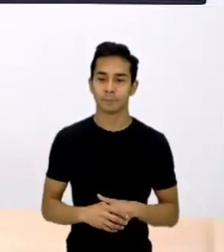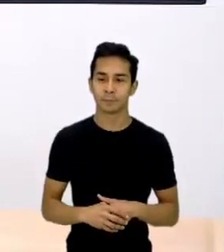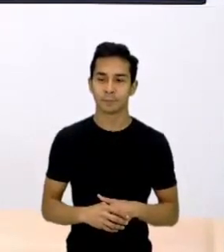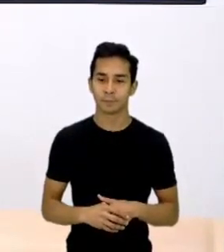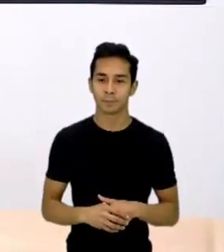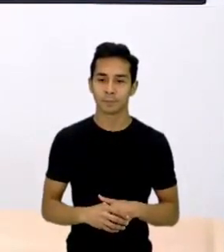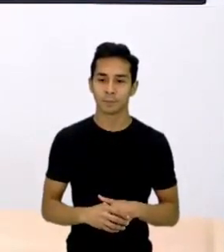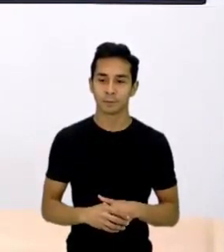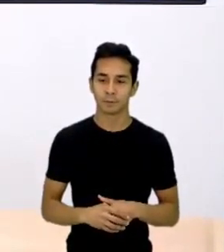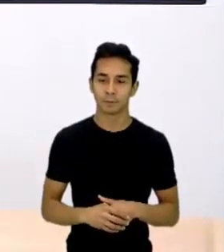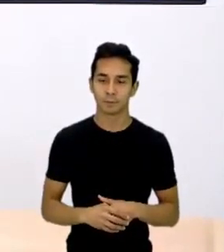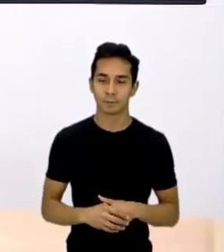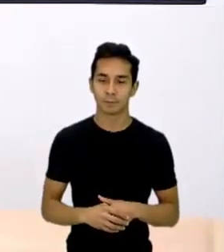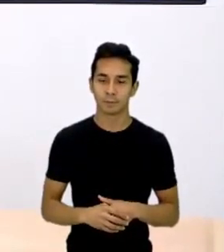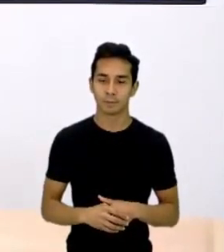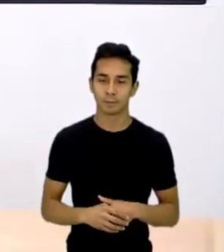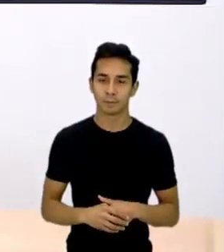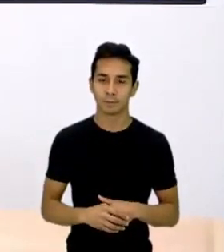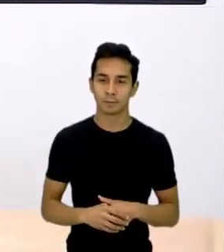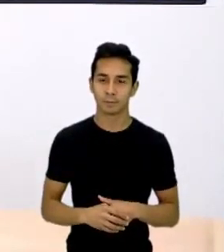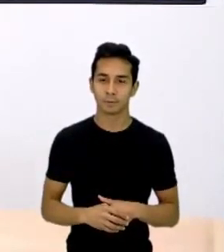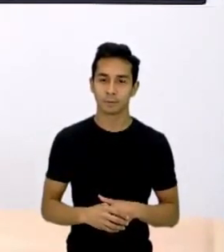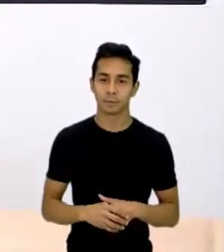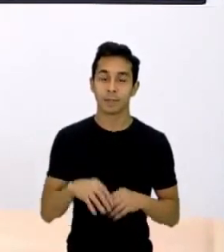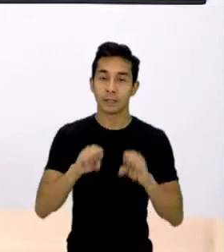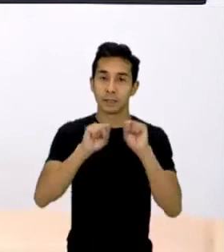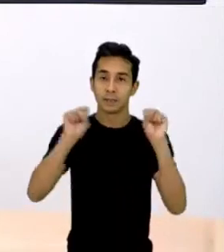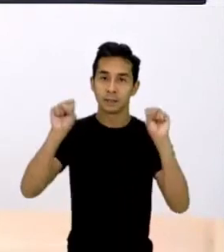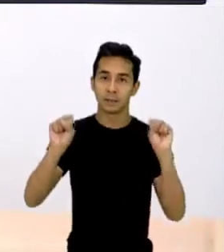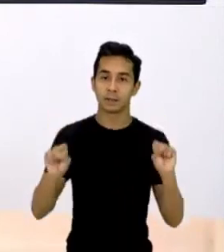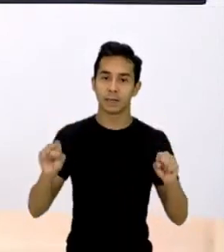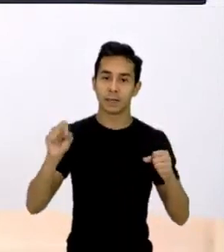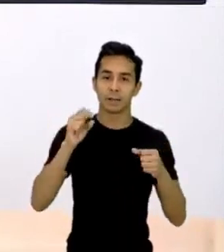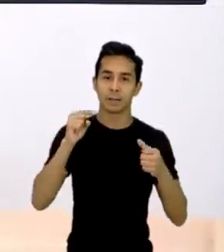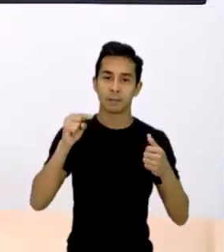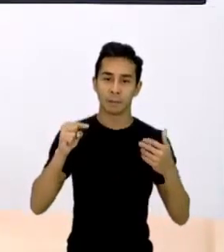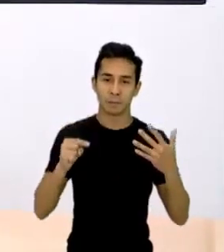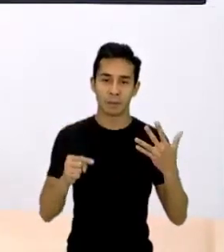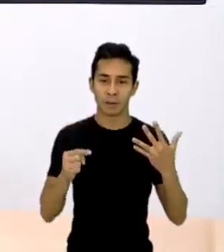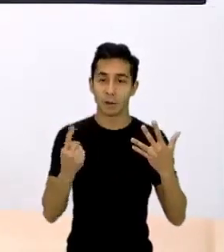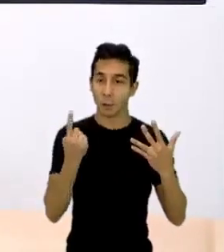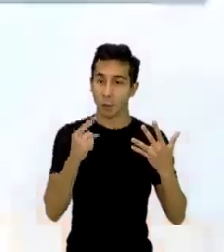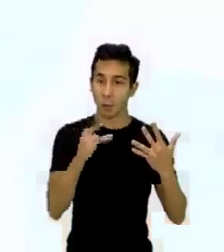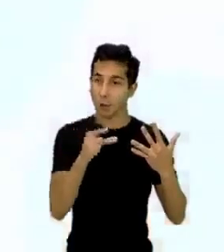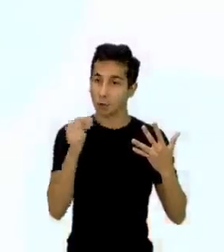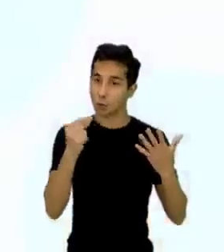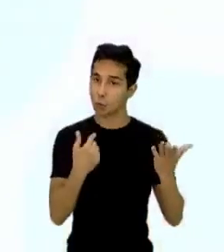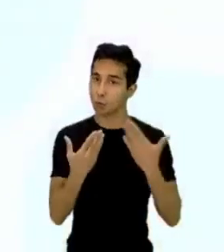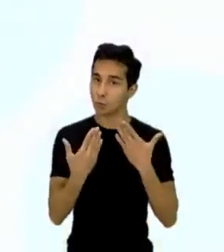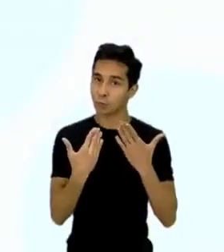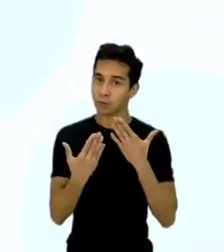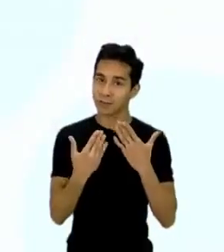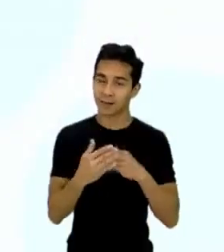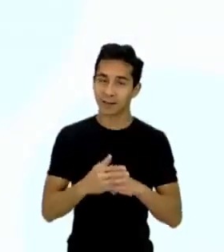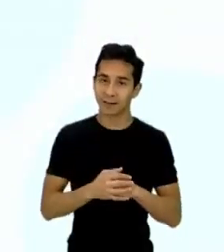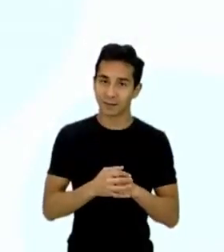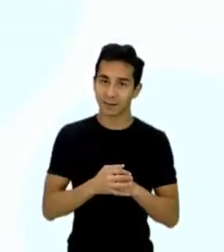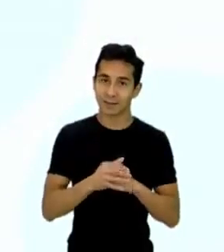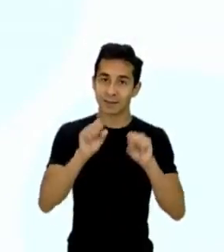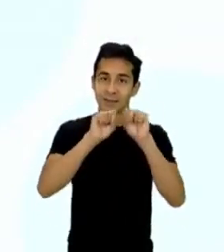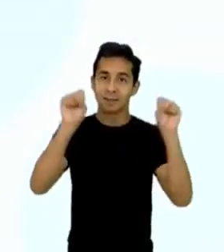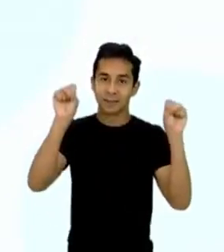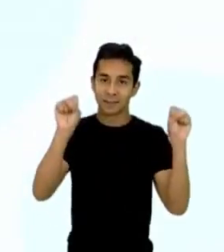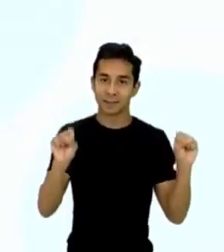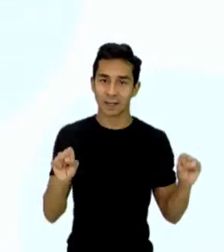gente tem aí um dos sistemas que eu peguei aqui para a gente conversar, já que é o assunto da nossa aula. Sistema digestório.